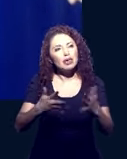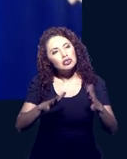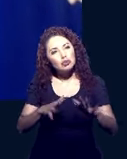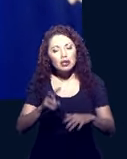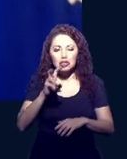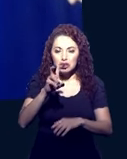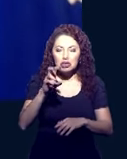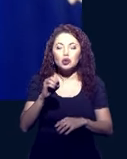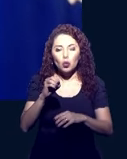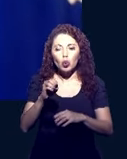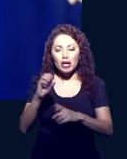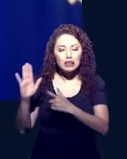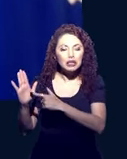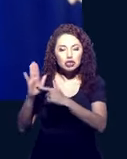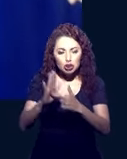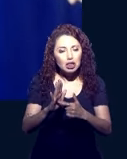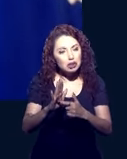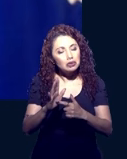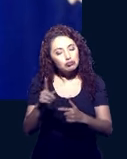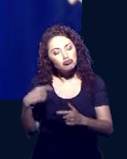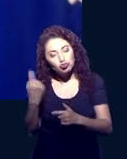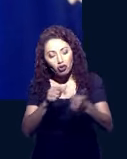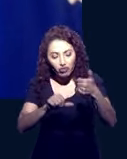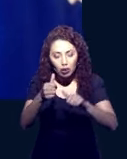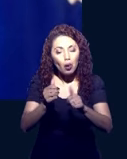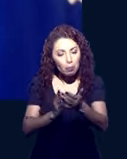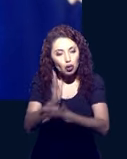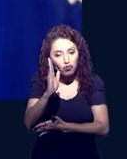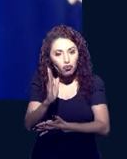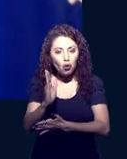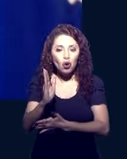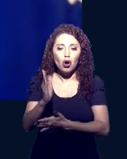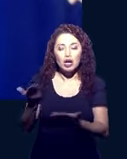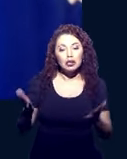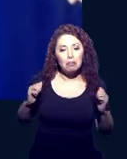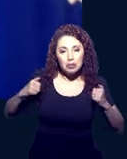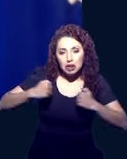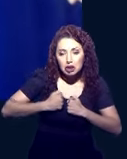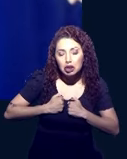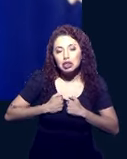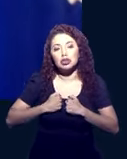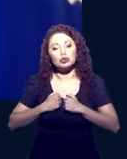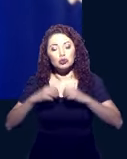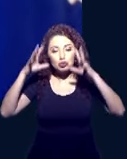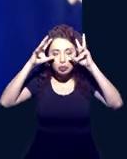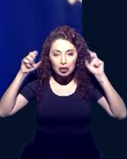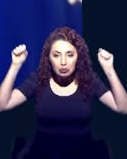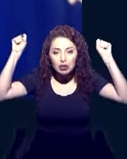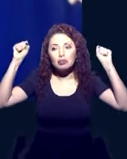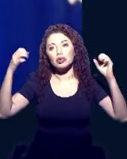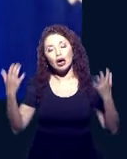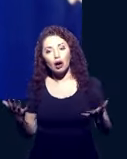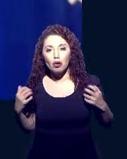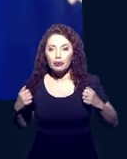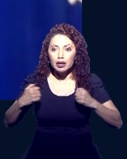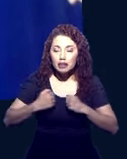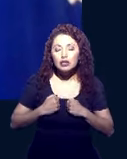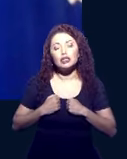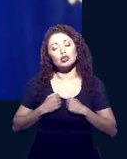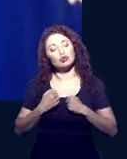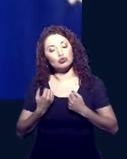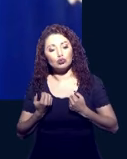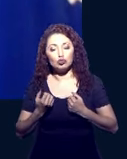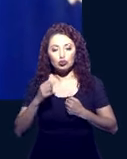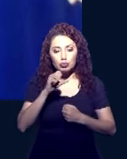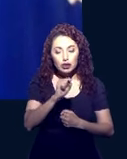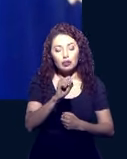nós apreciamos e aprovamos de Ministro do Supremo Tribunal Federal de min Superior Tribunal de Justiça eh de agências reguladoras de